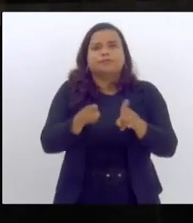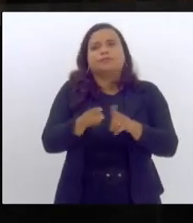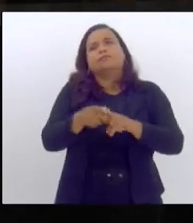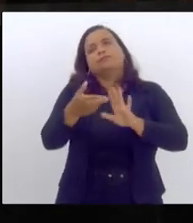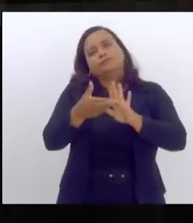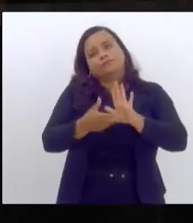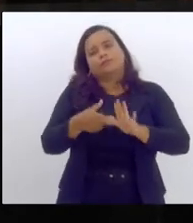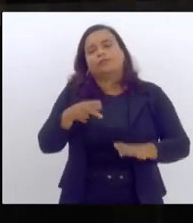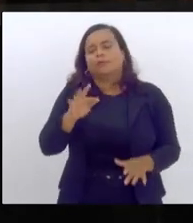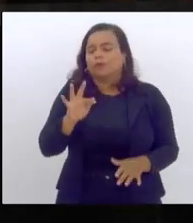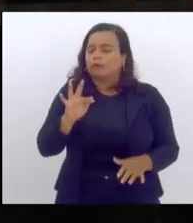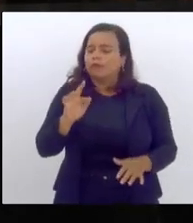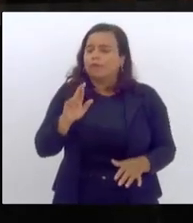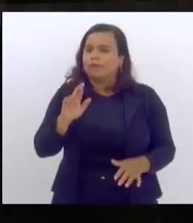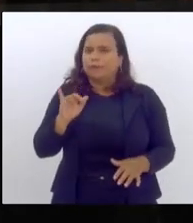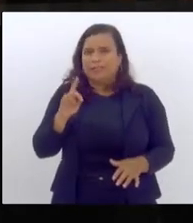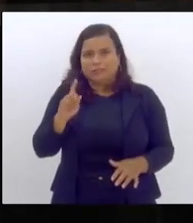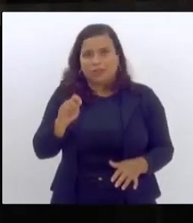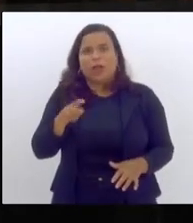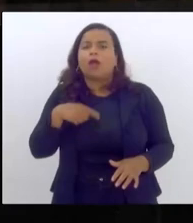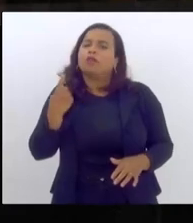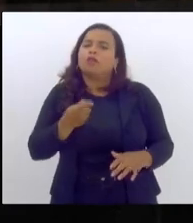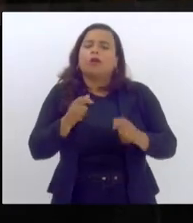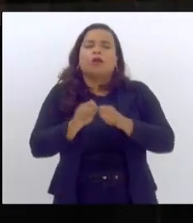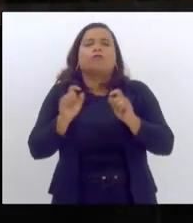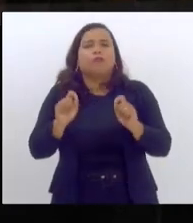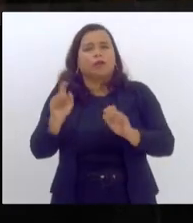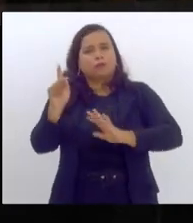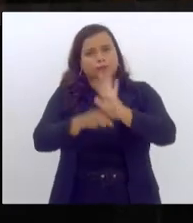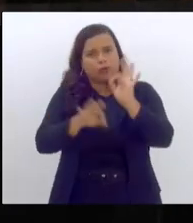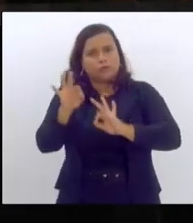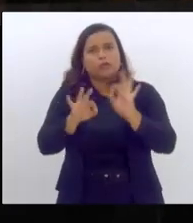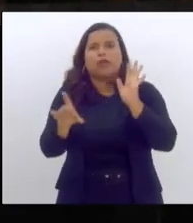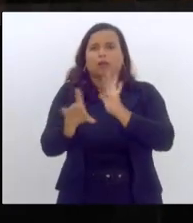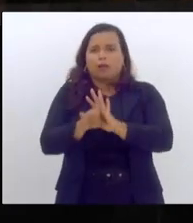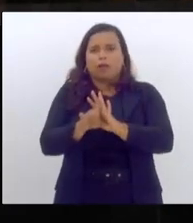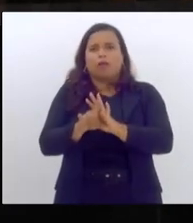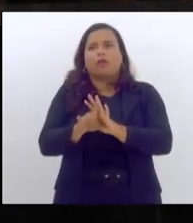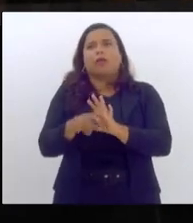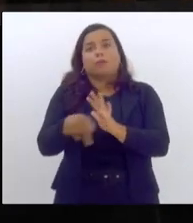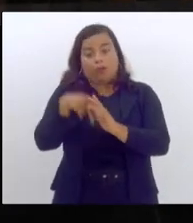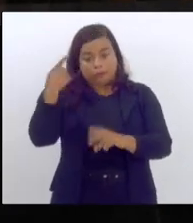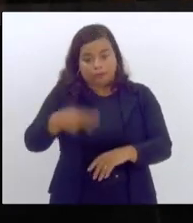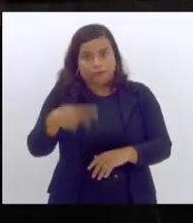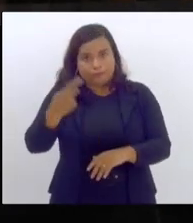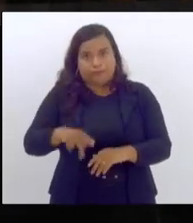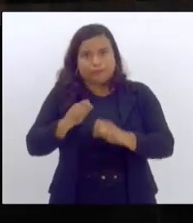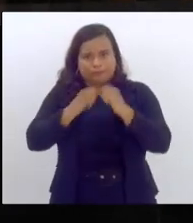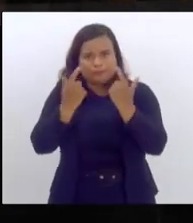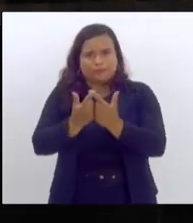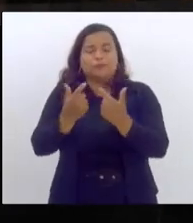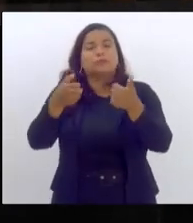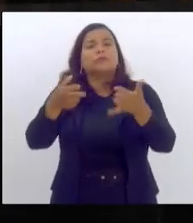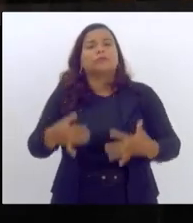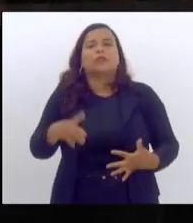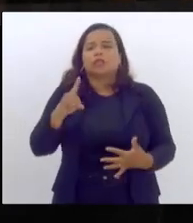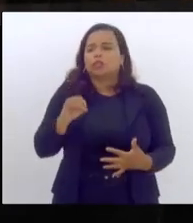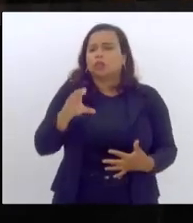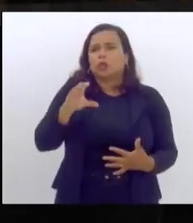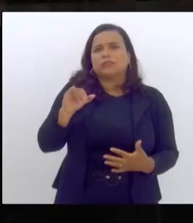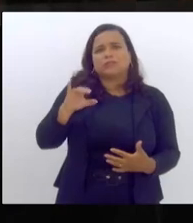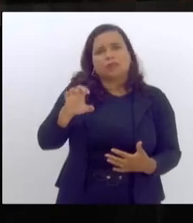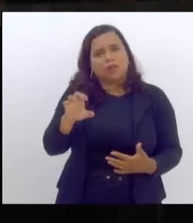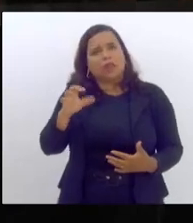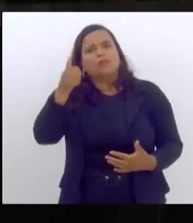Frida. A gente fez, inclusive, um projeto de lei para esta casa, falando do dossiê mulher, que